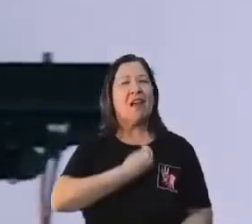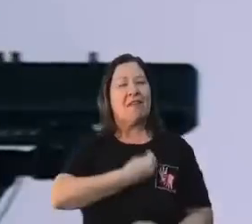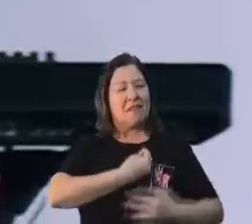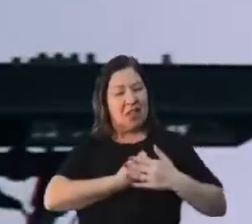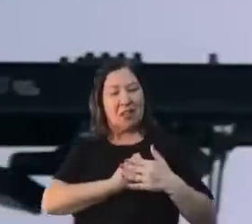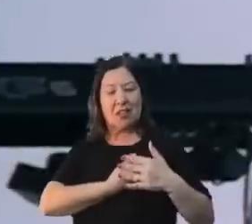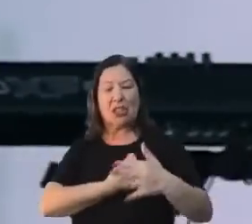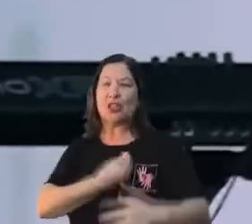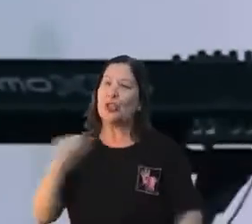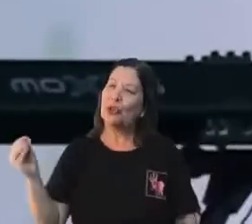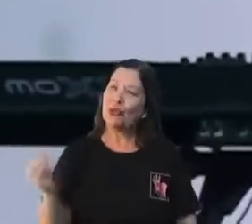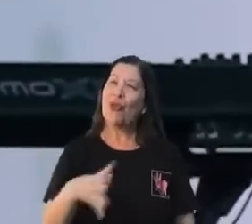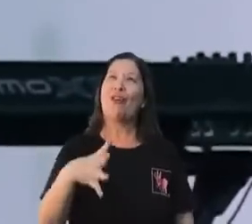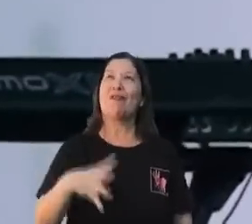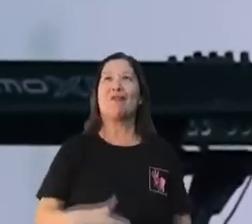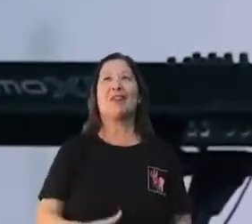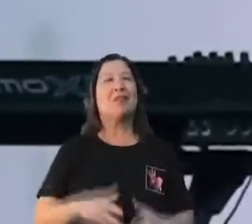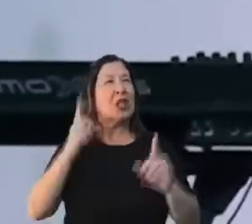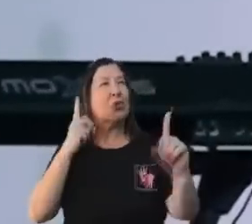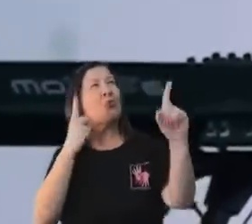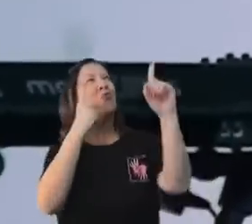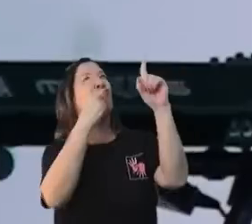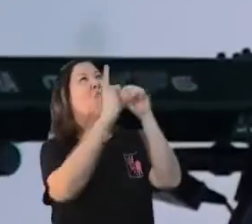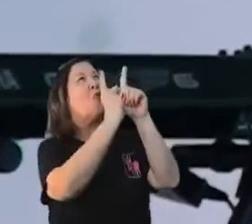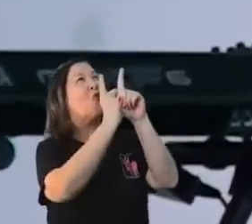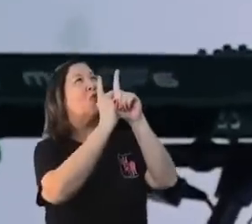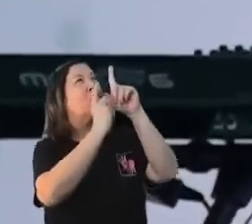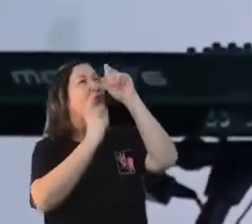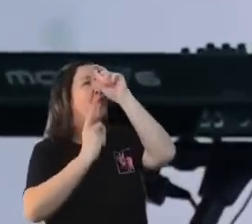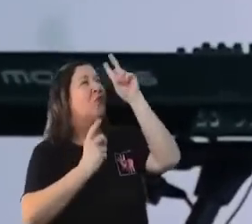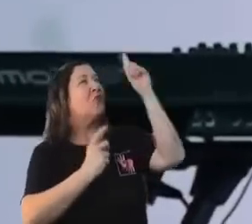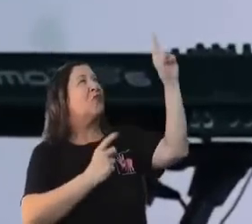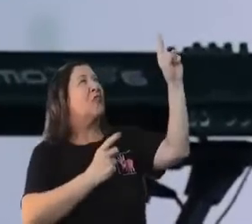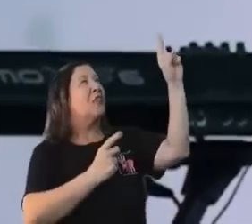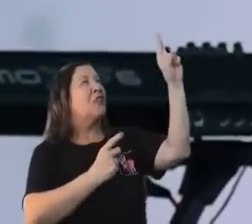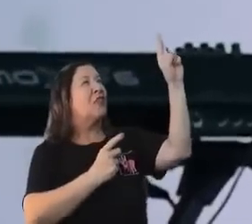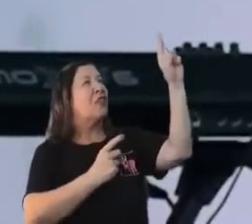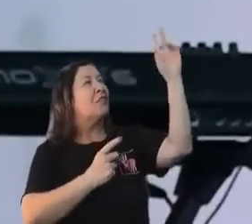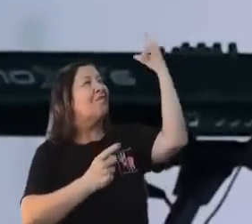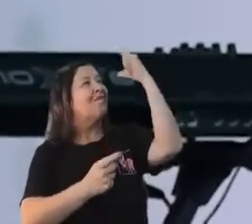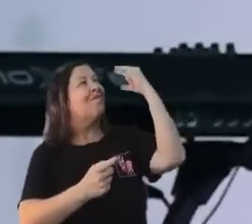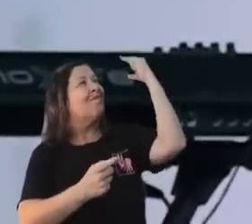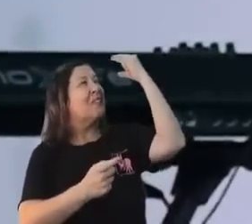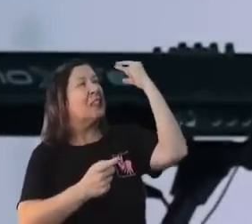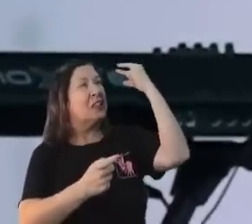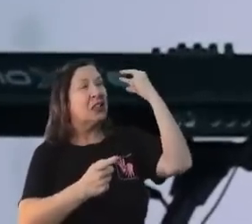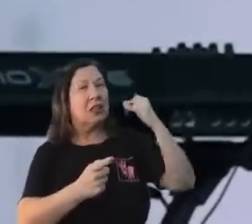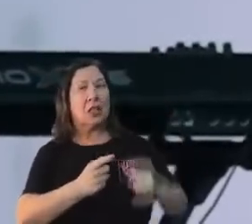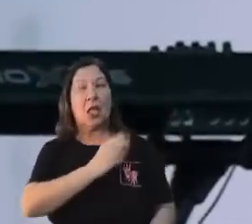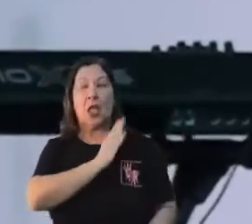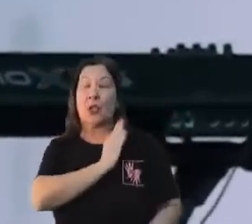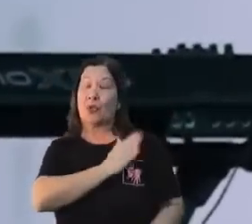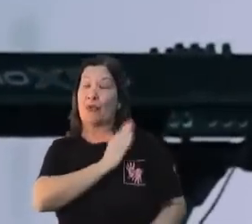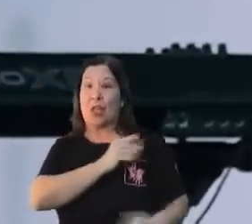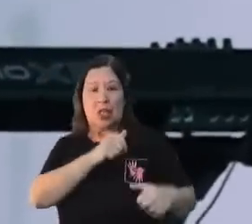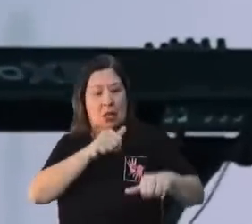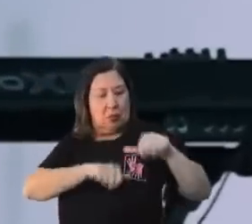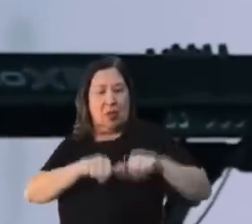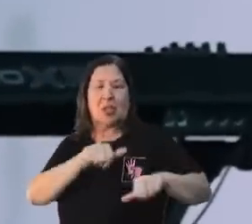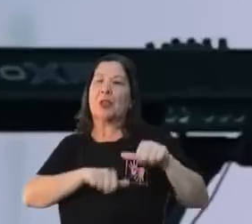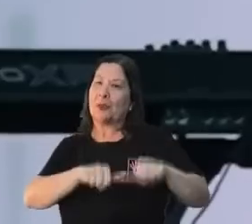E eu gostaria que então nós olhássemos para esse registro bíblico para tirarmos daqui algumas